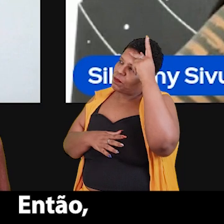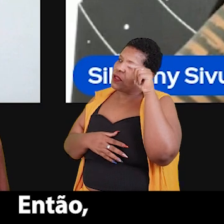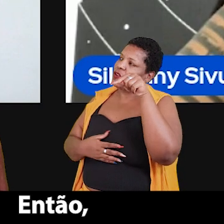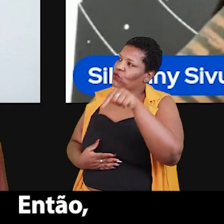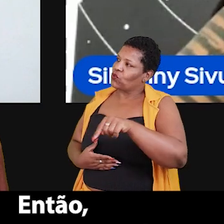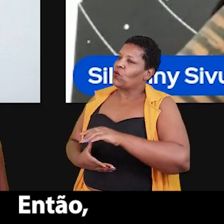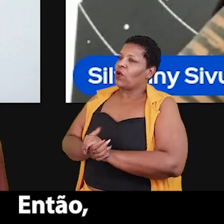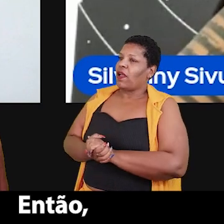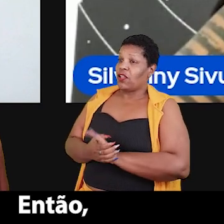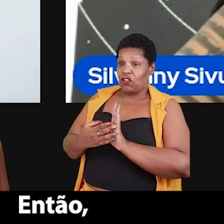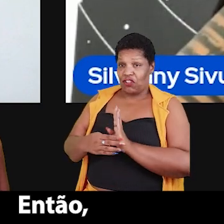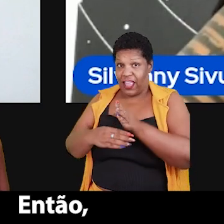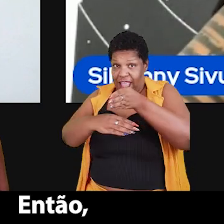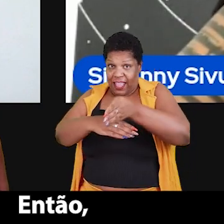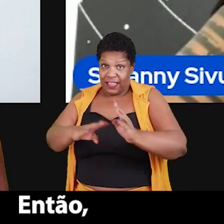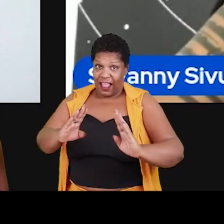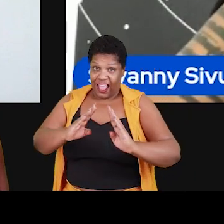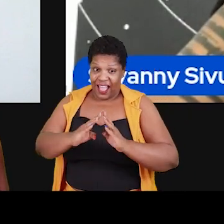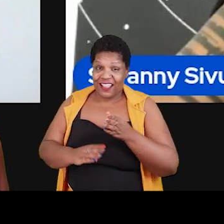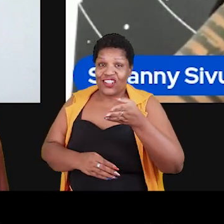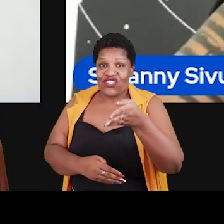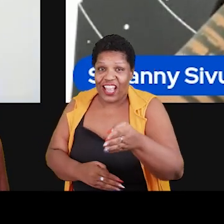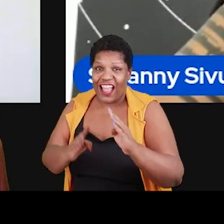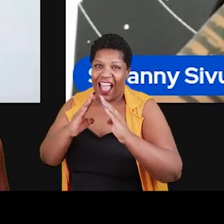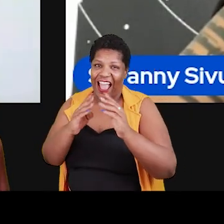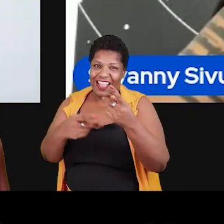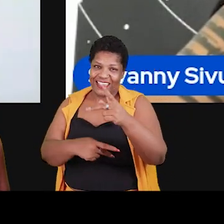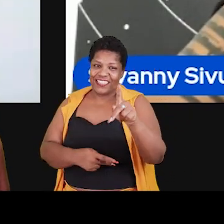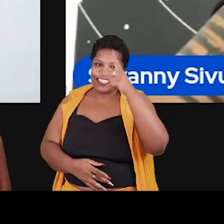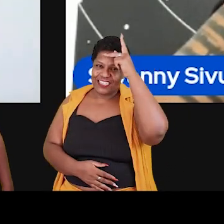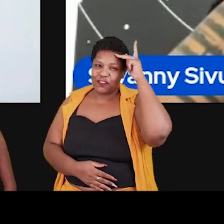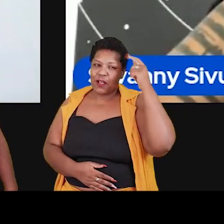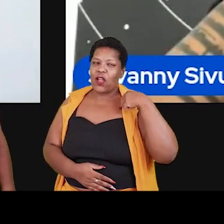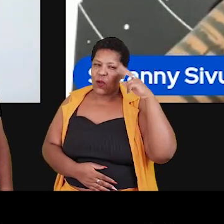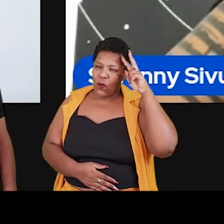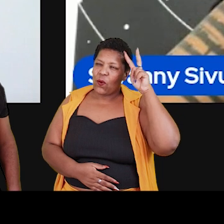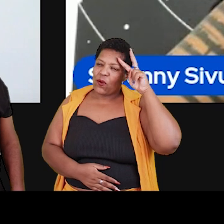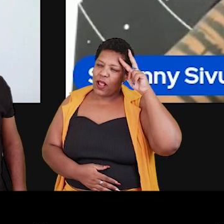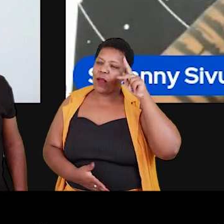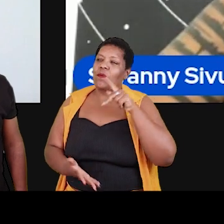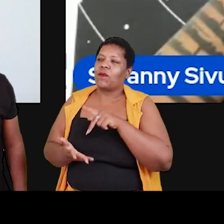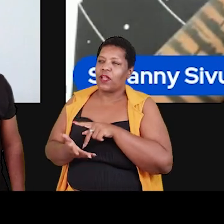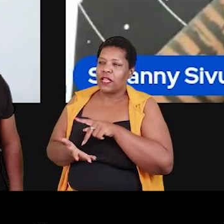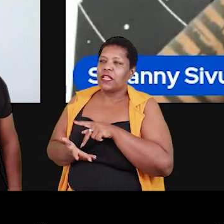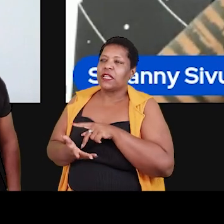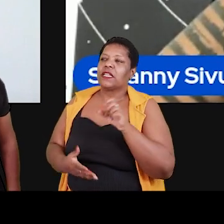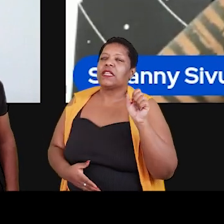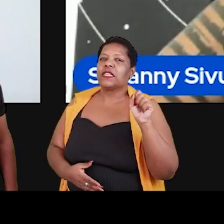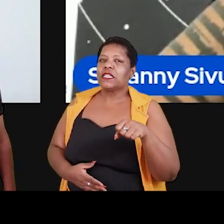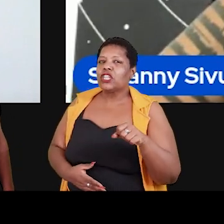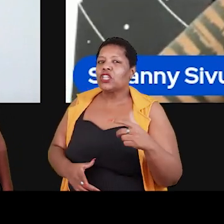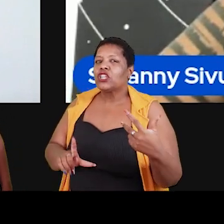Então, quando você entra na casa das pessoas, eu lembro, juro para você, Lucas, assim, todas